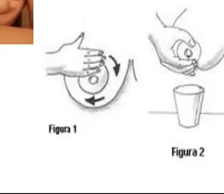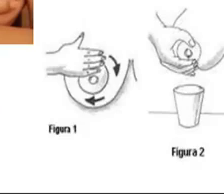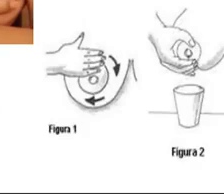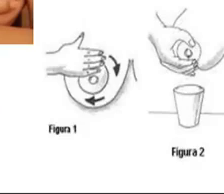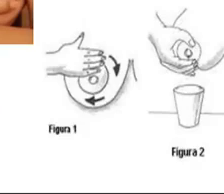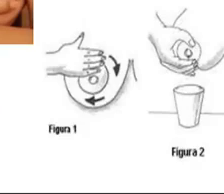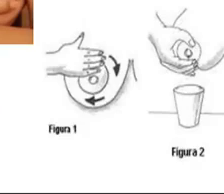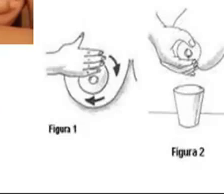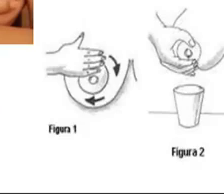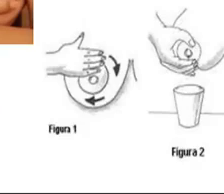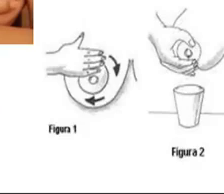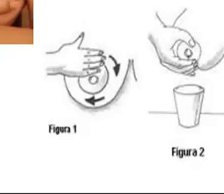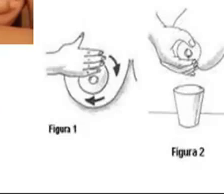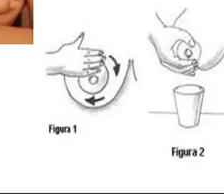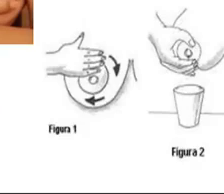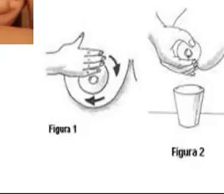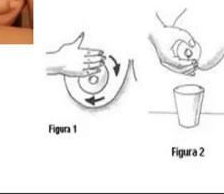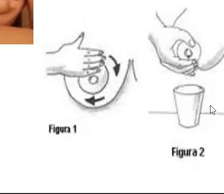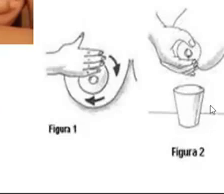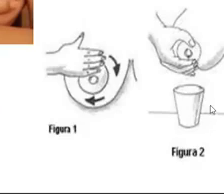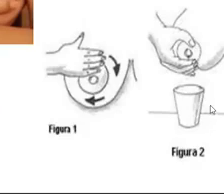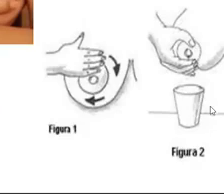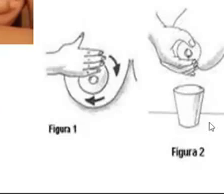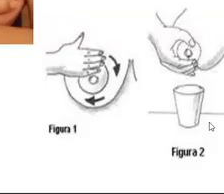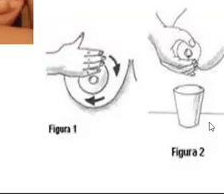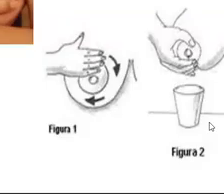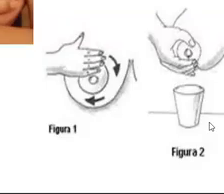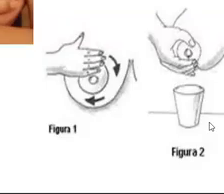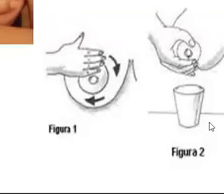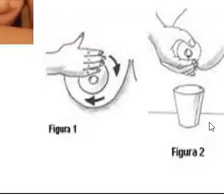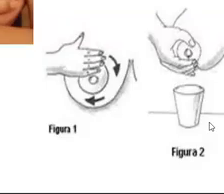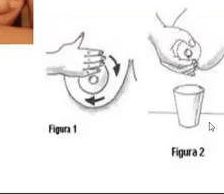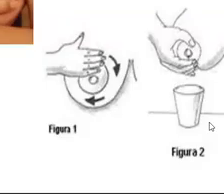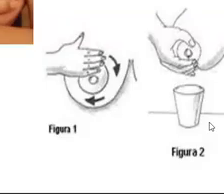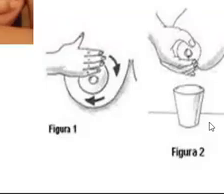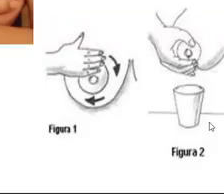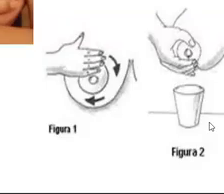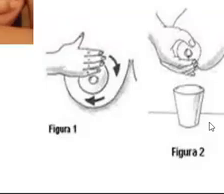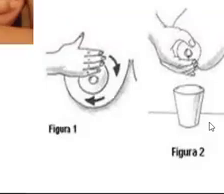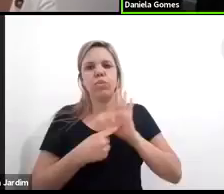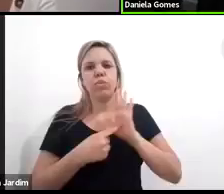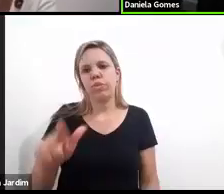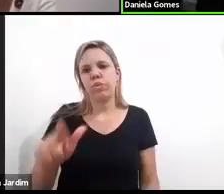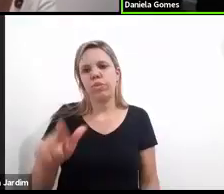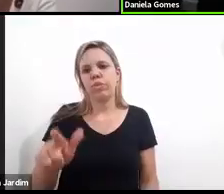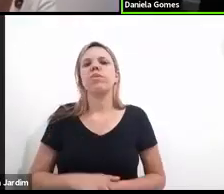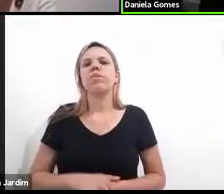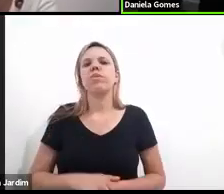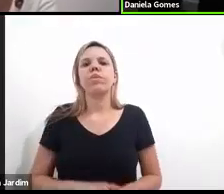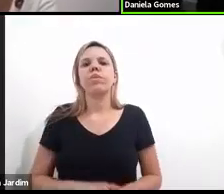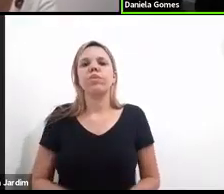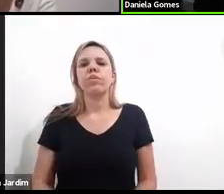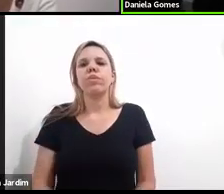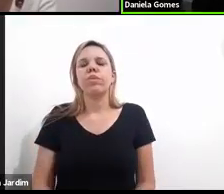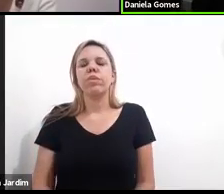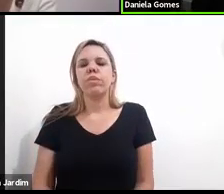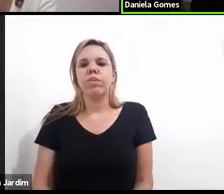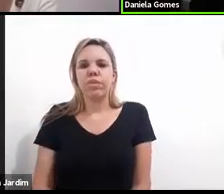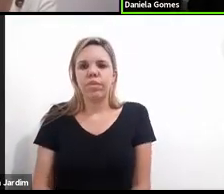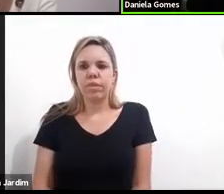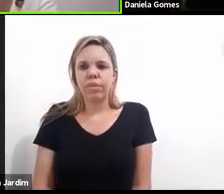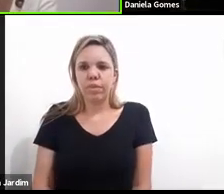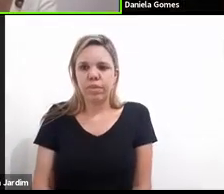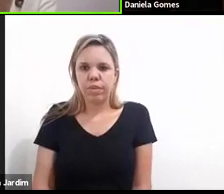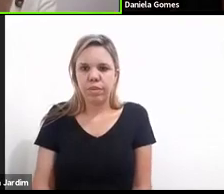repetir, ser. tá bom? Então Tá a gente vai ótimo. A passar gente o repete. vídeo, Uhum. aí você repete depois. Beleza.